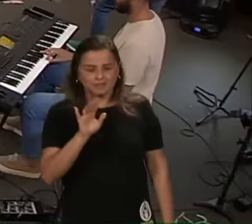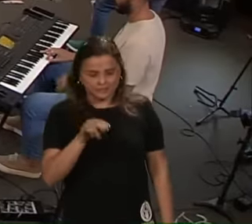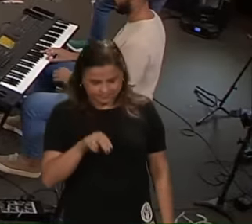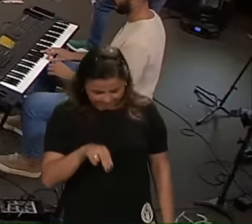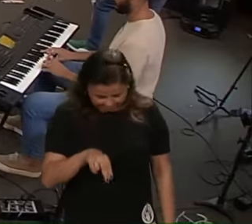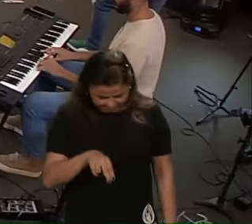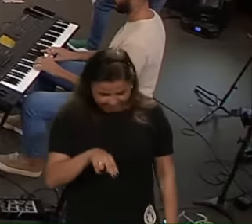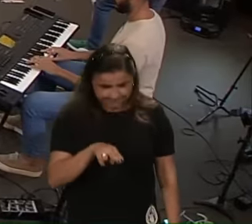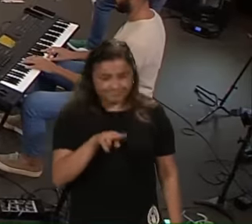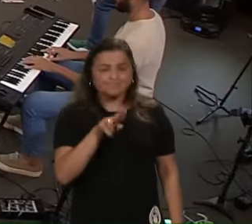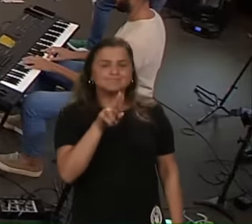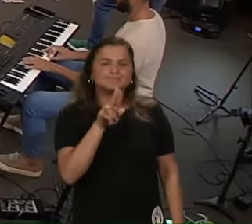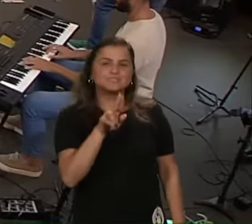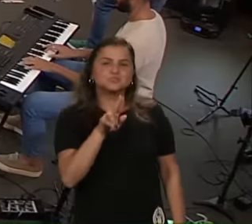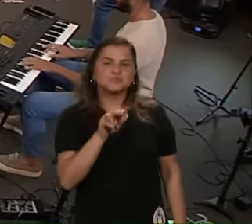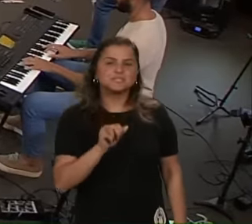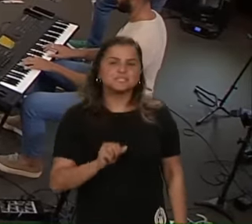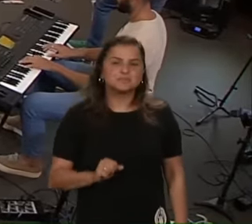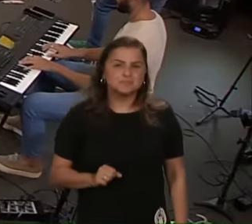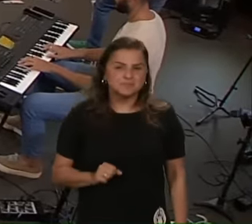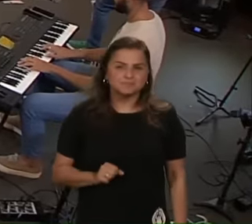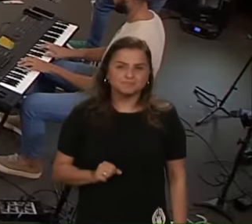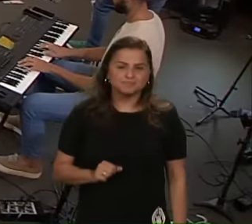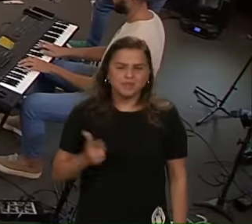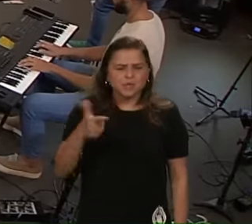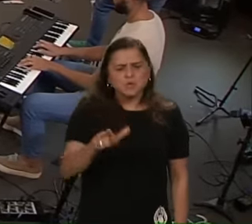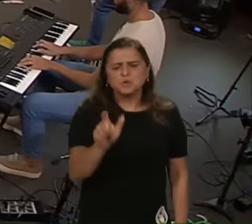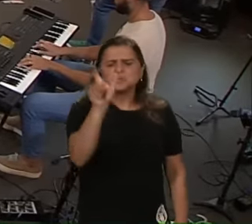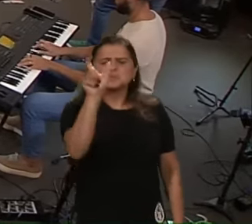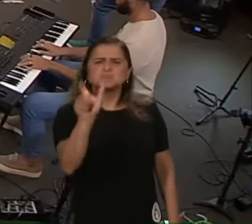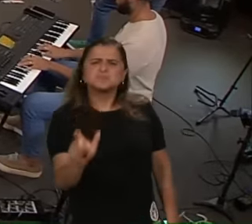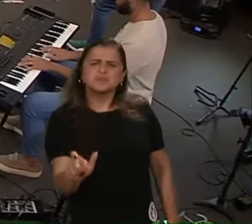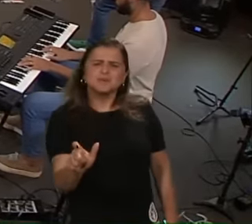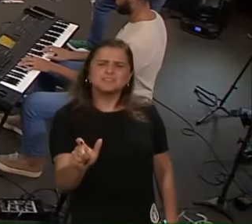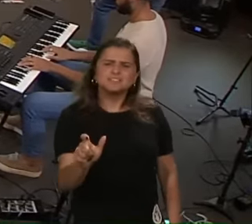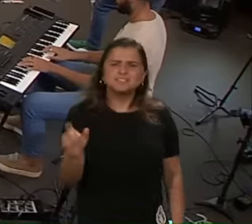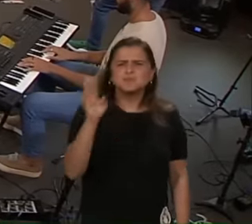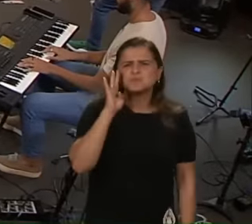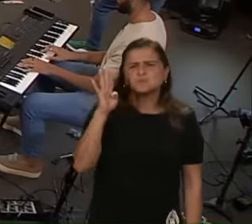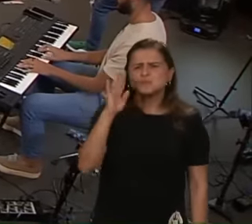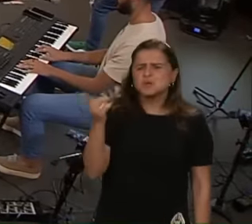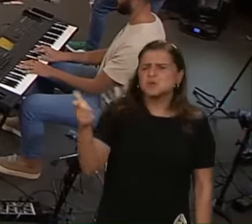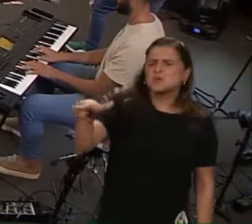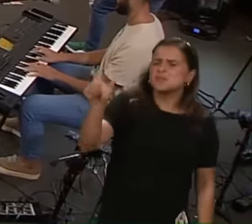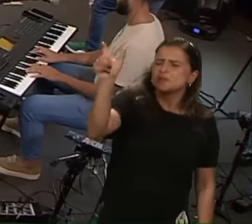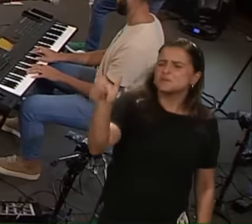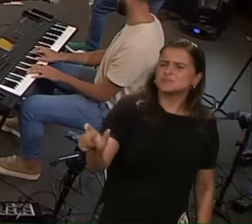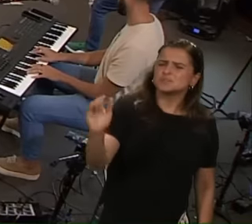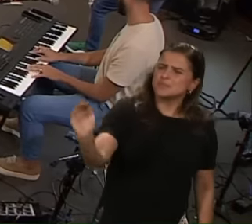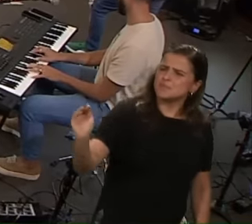cima. Sempre olhamos o outro maior do que a gente.